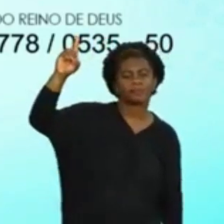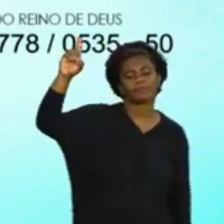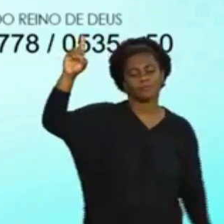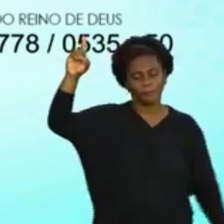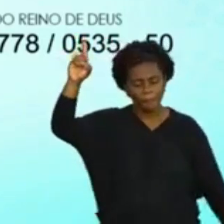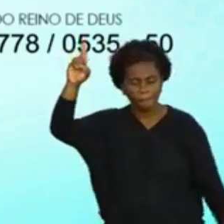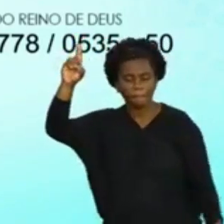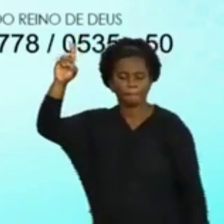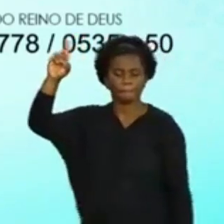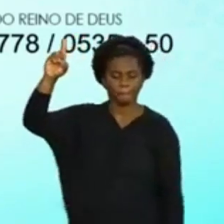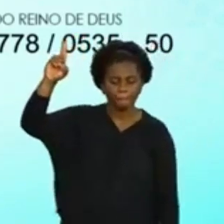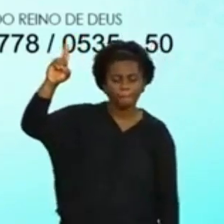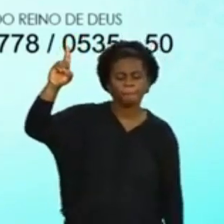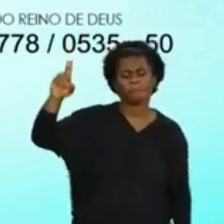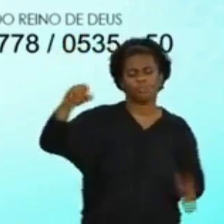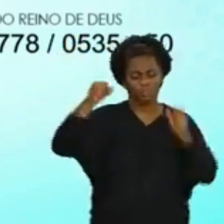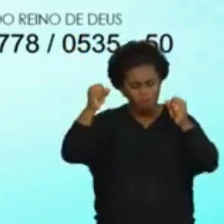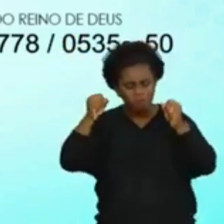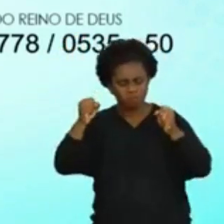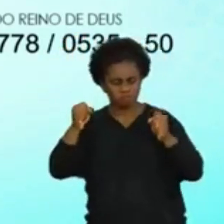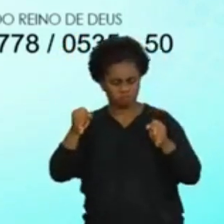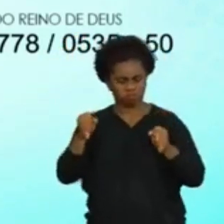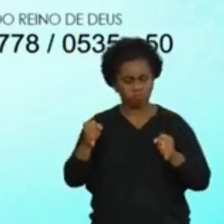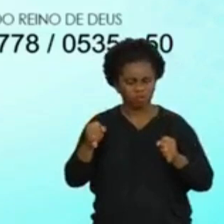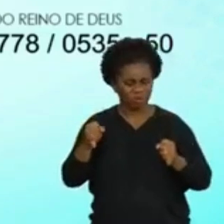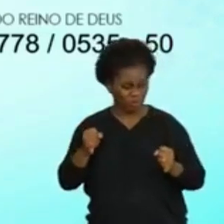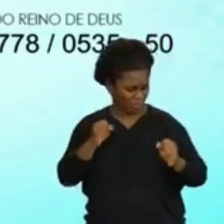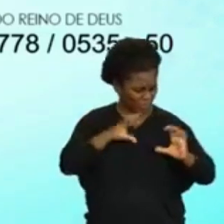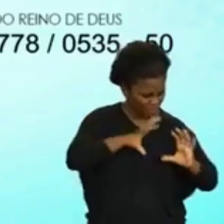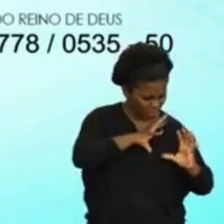Deus. Pode o mundo se